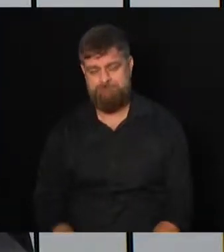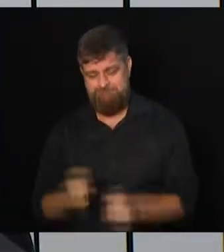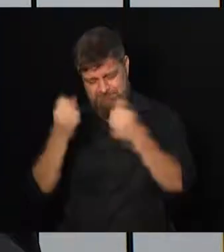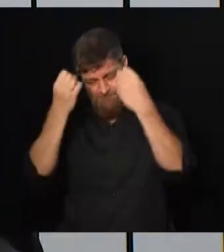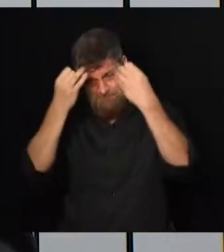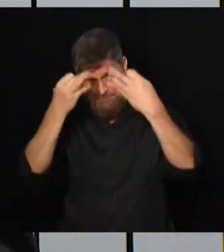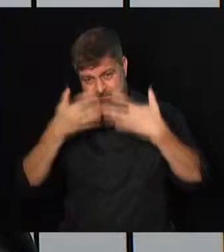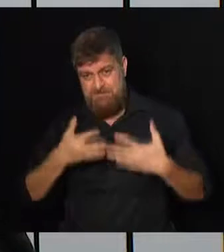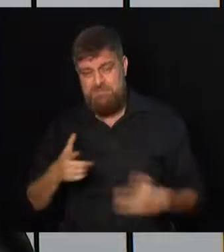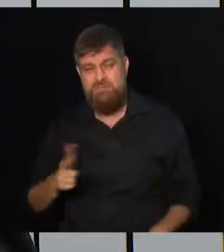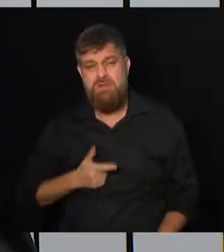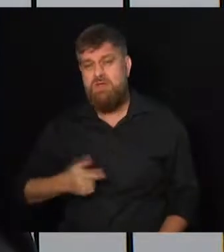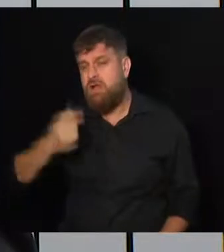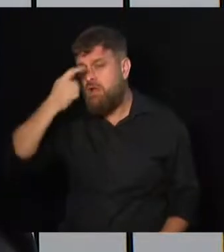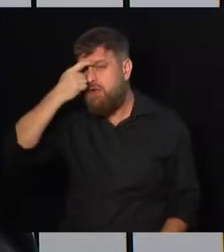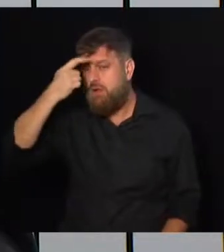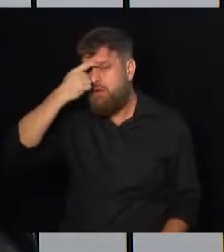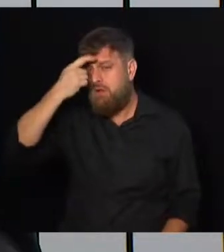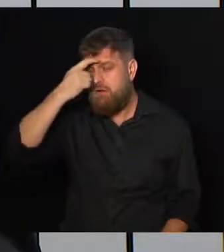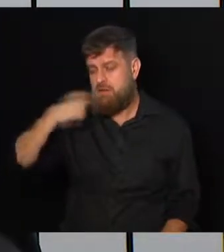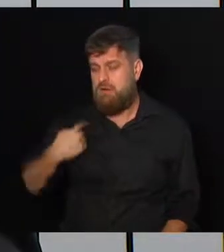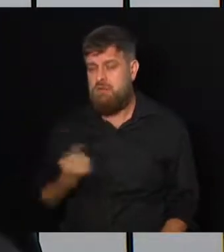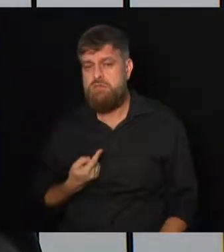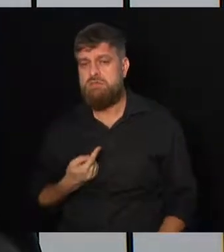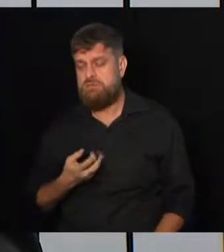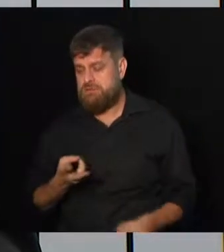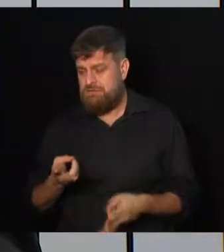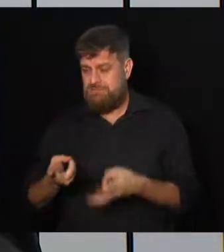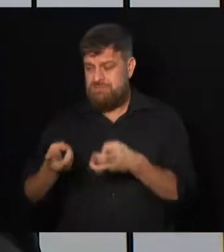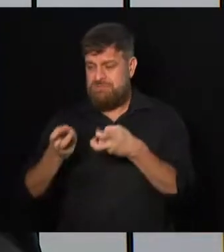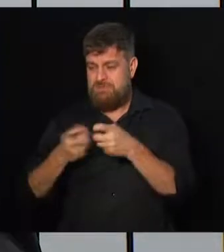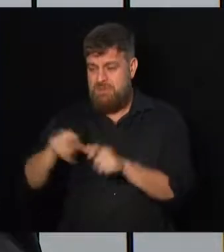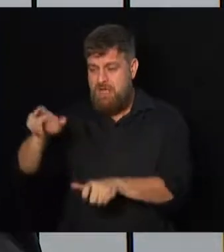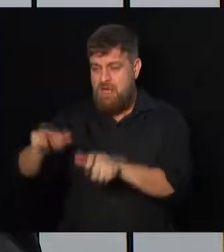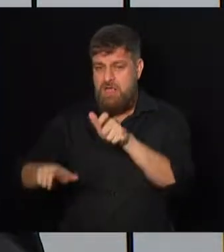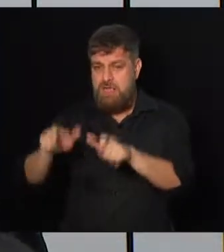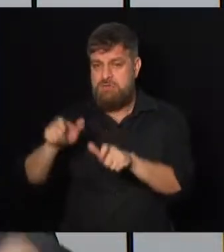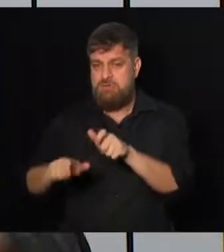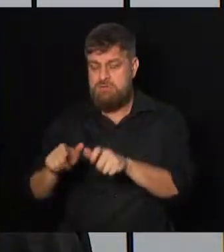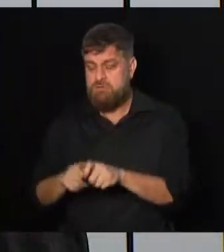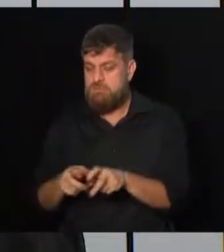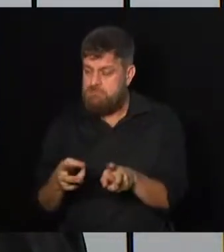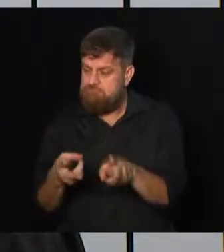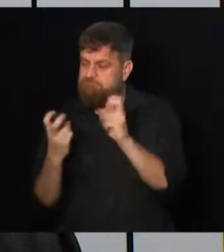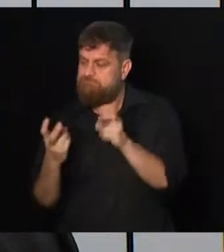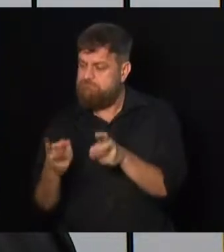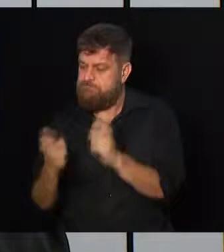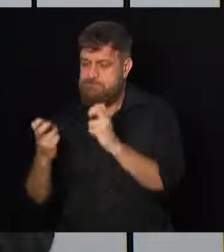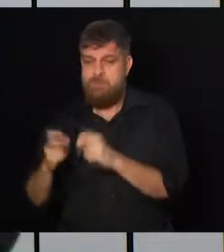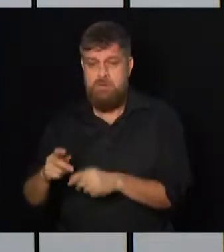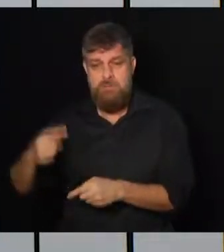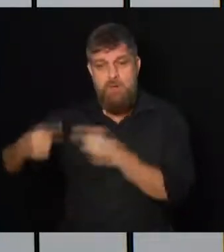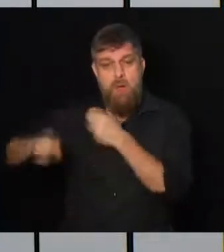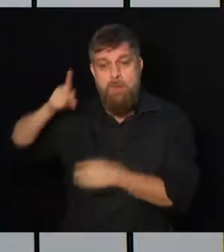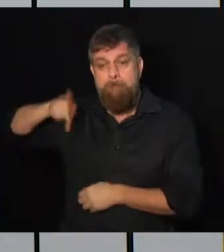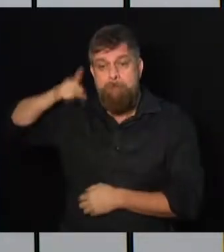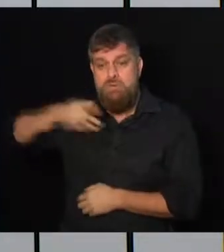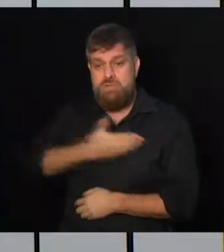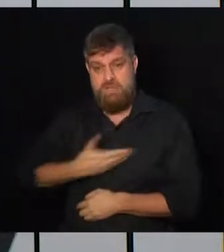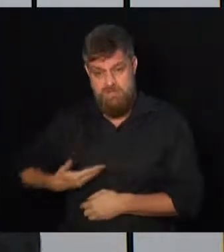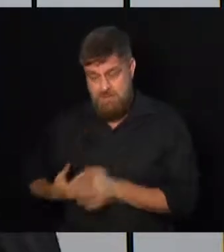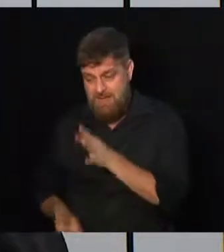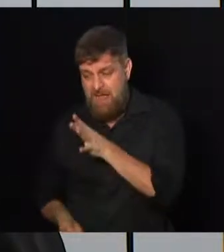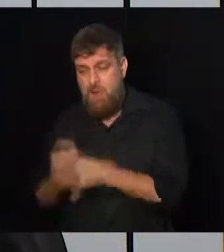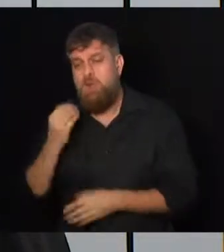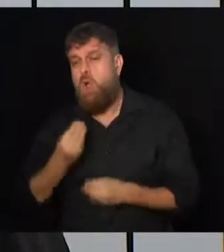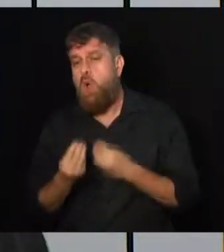esclarecimentos através da conscientização e a gente vê que cada vez mais as pessoas estão chegando. Porque política pública, ela vai ser realizada